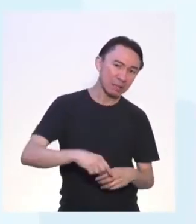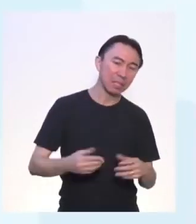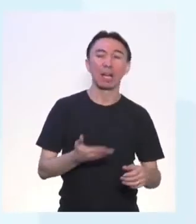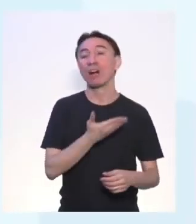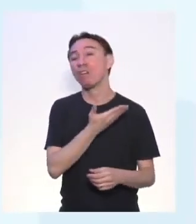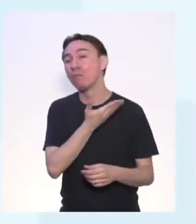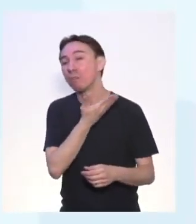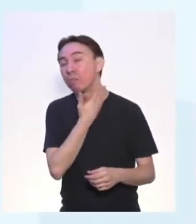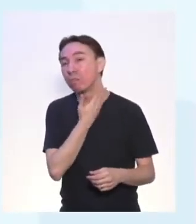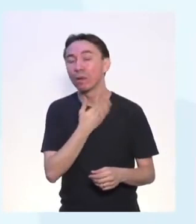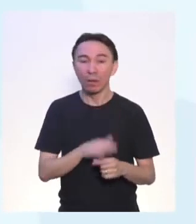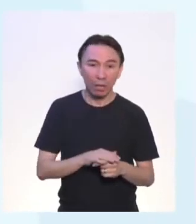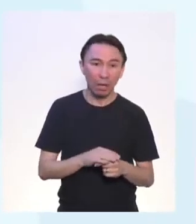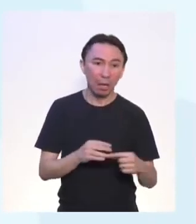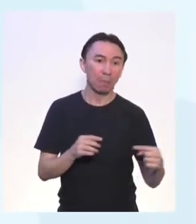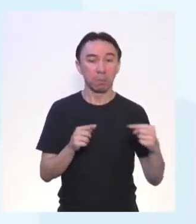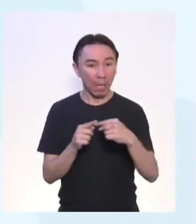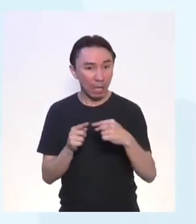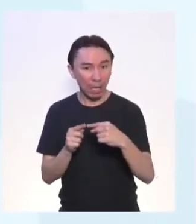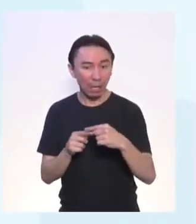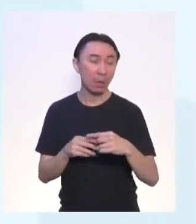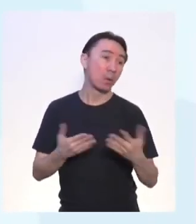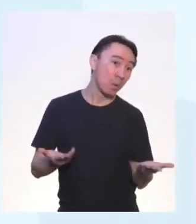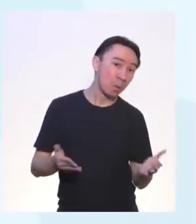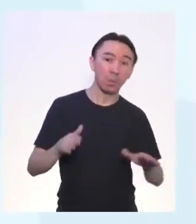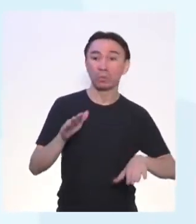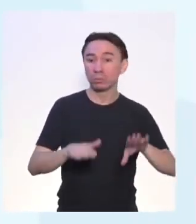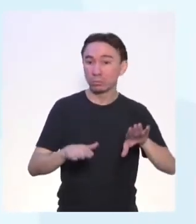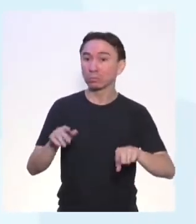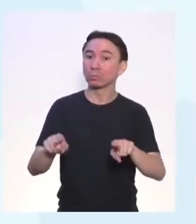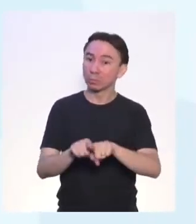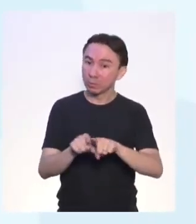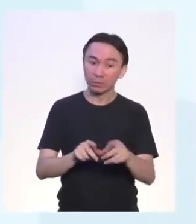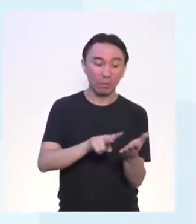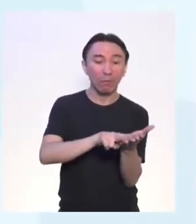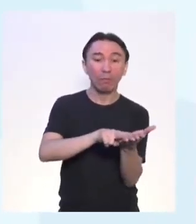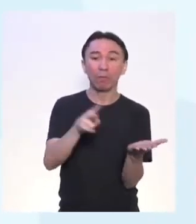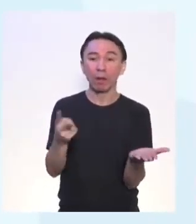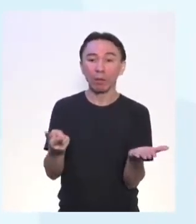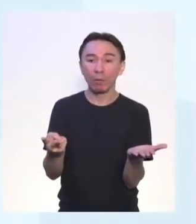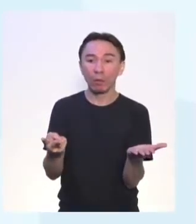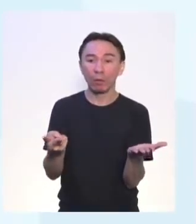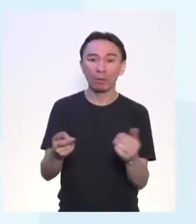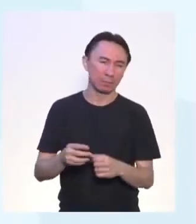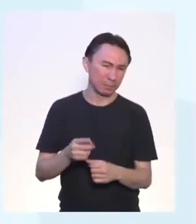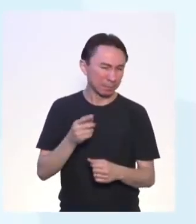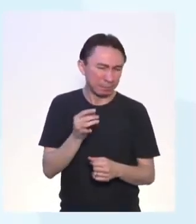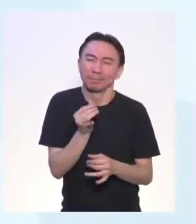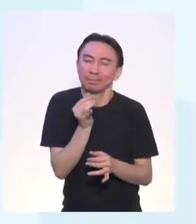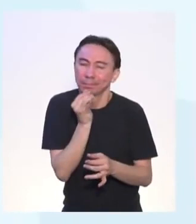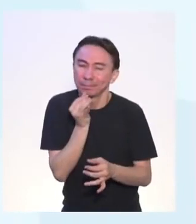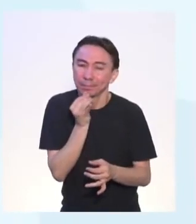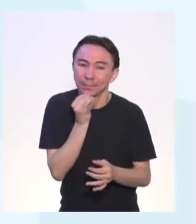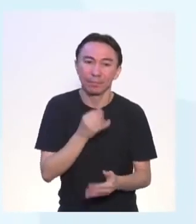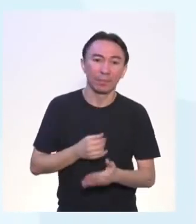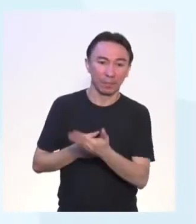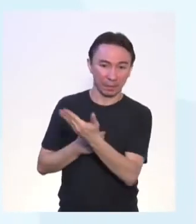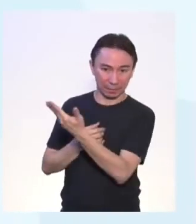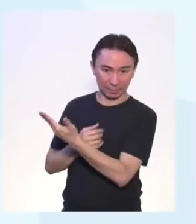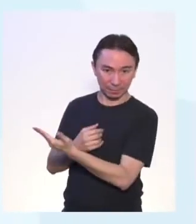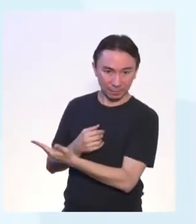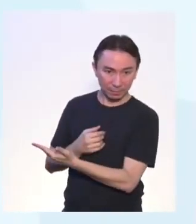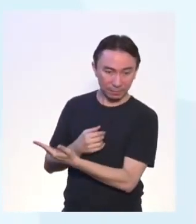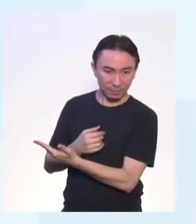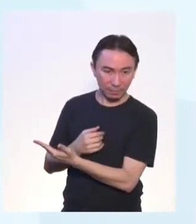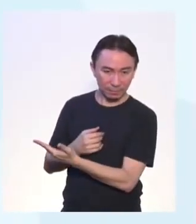relacionado aos sons, tá? Ou de vocabulário. Vamos aí a alguns exemplos? Quero que vocês